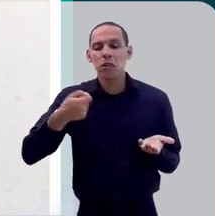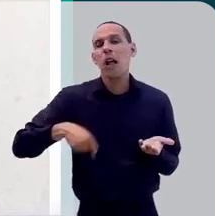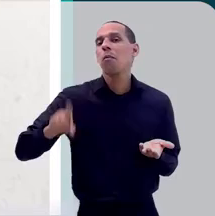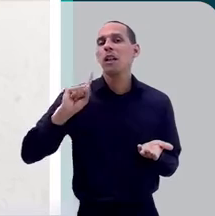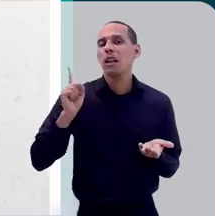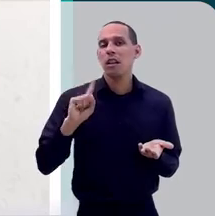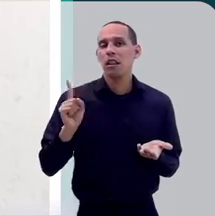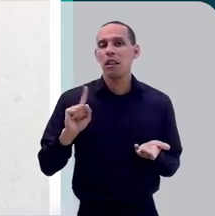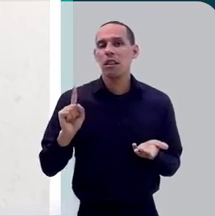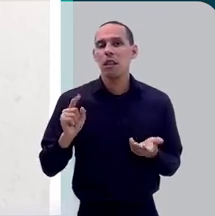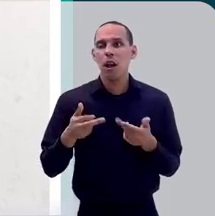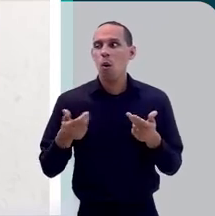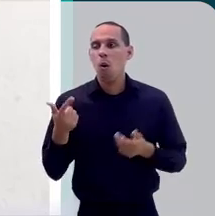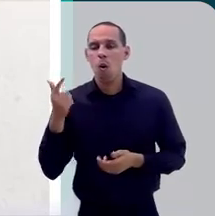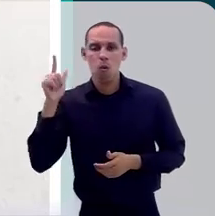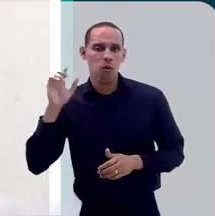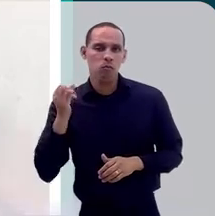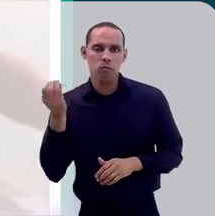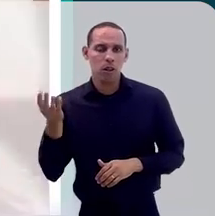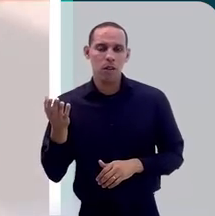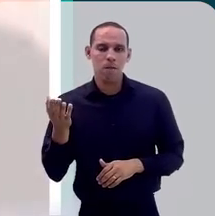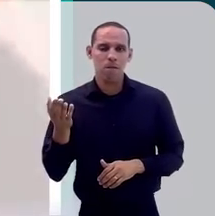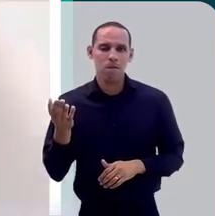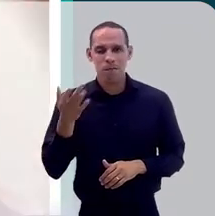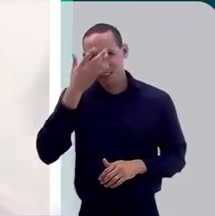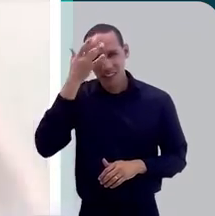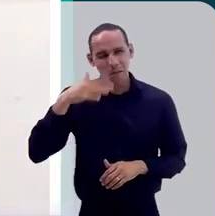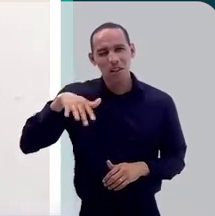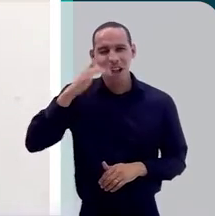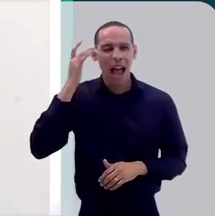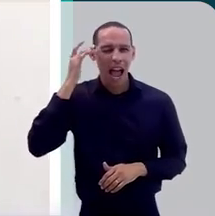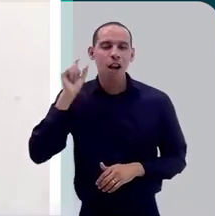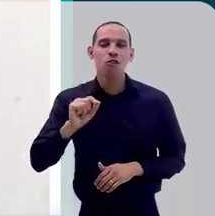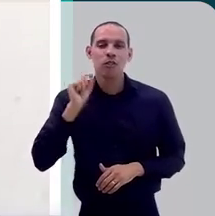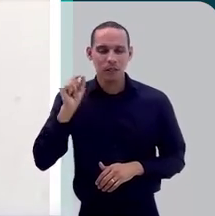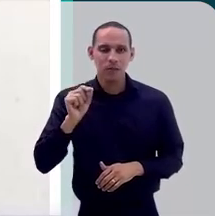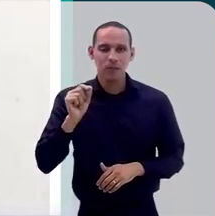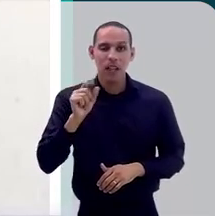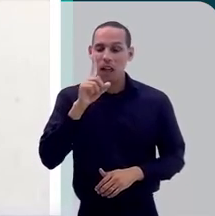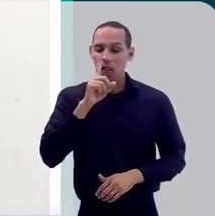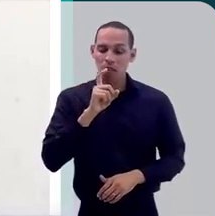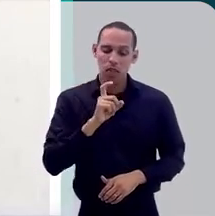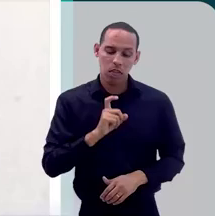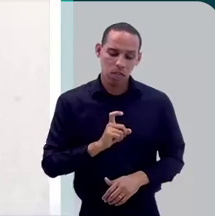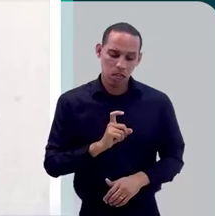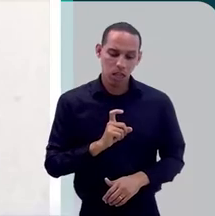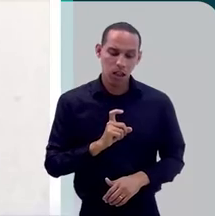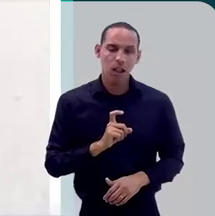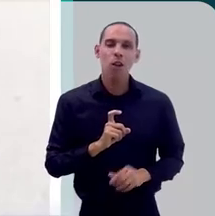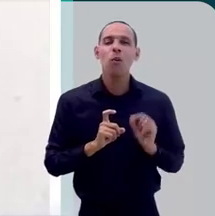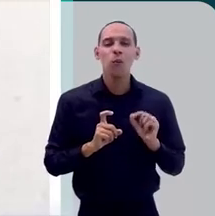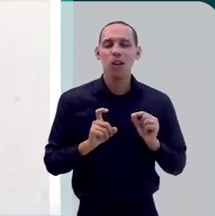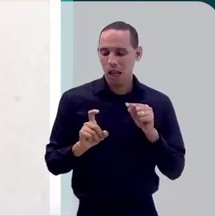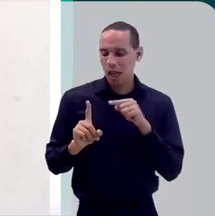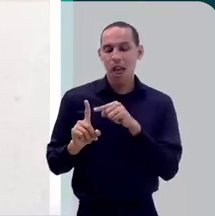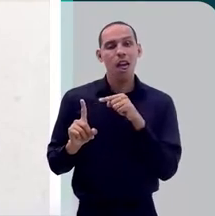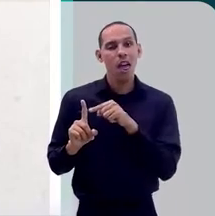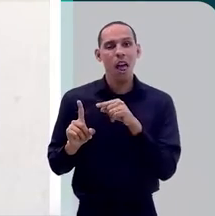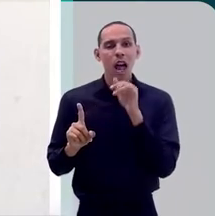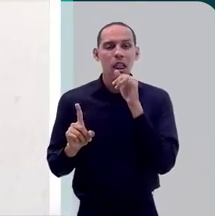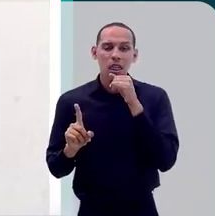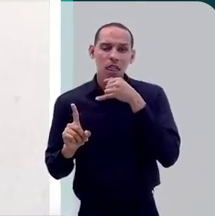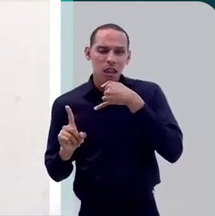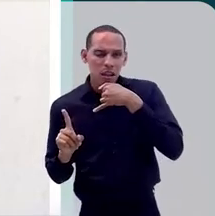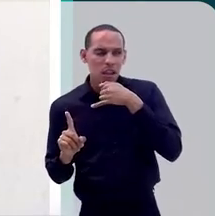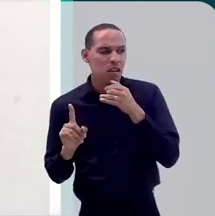Não tem necessariamente, tem uma imagem das pessoas muito forte de que depressão é a pessoa estar